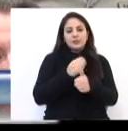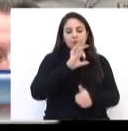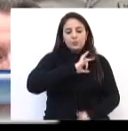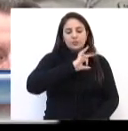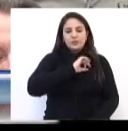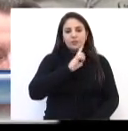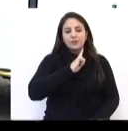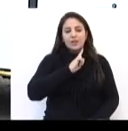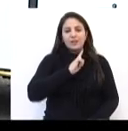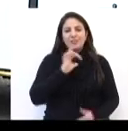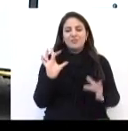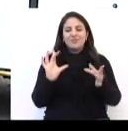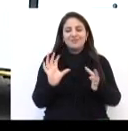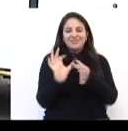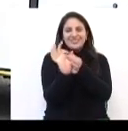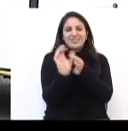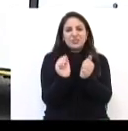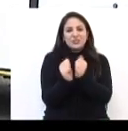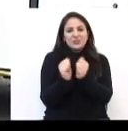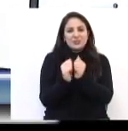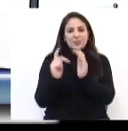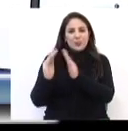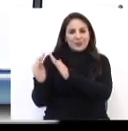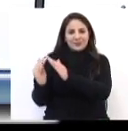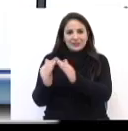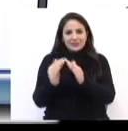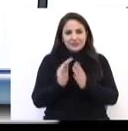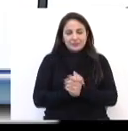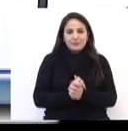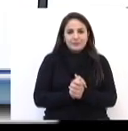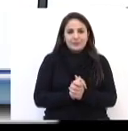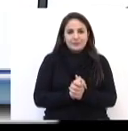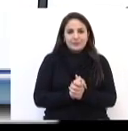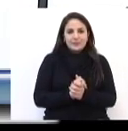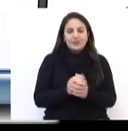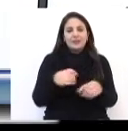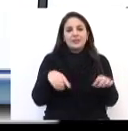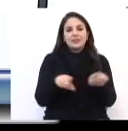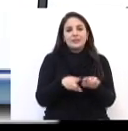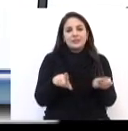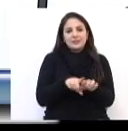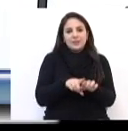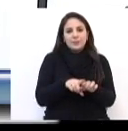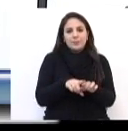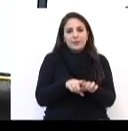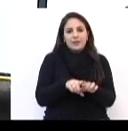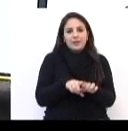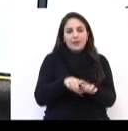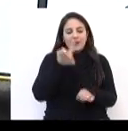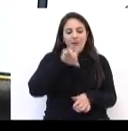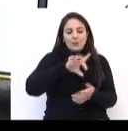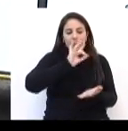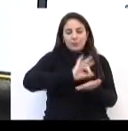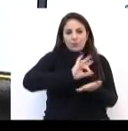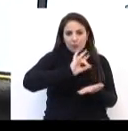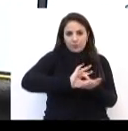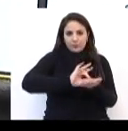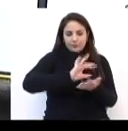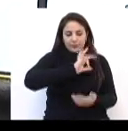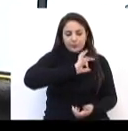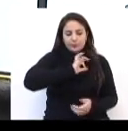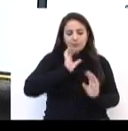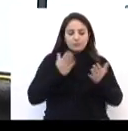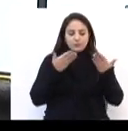os moradores. O nosso núcleo de policiamento comunitário é um efetivo da Brigada Militar, que está voltado para